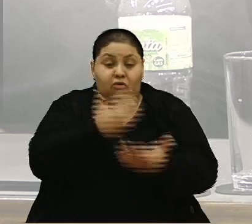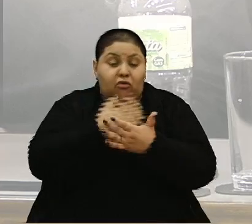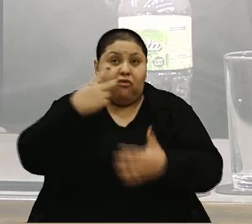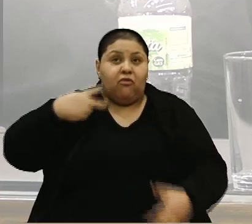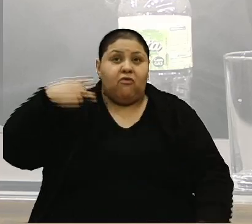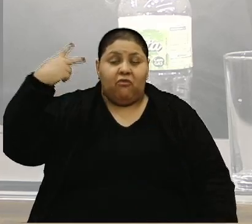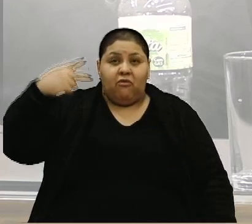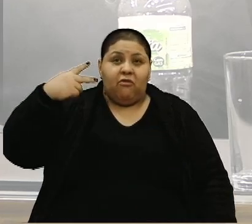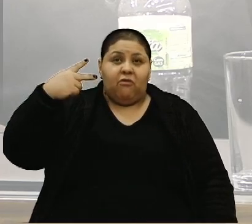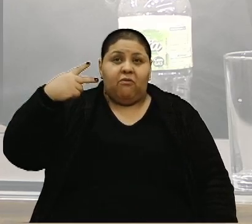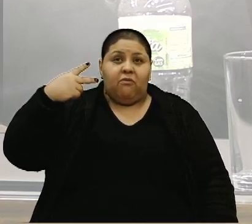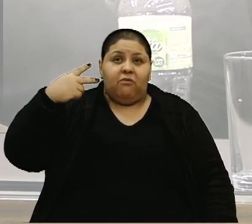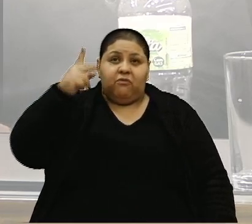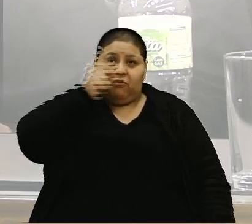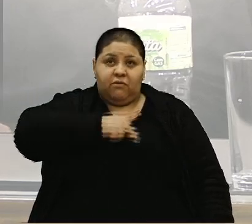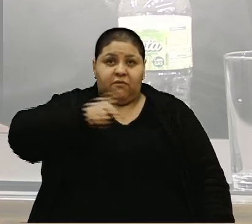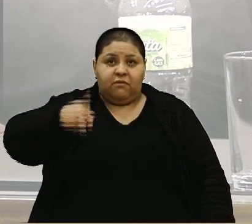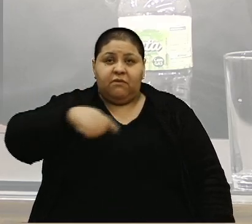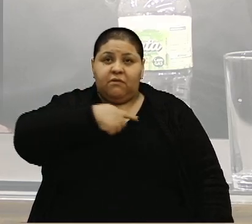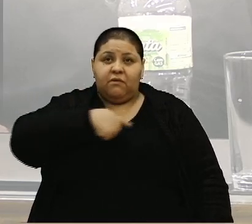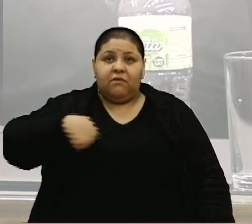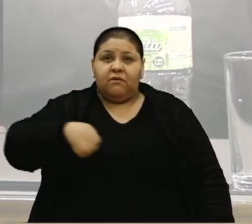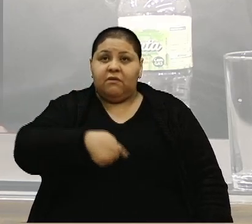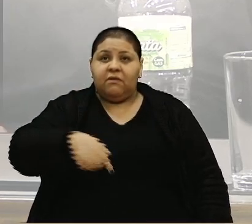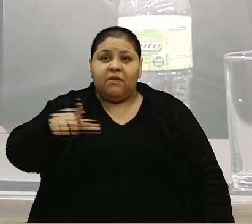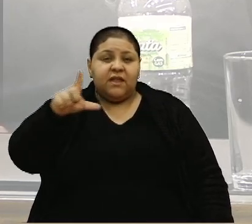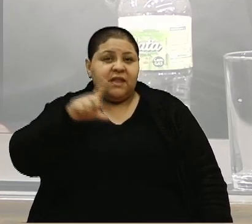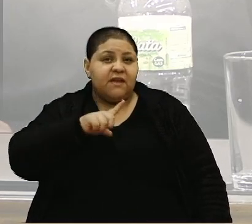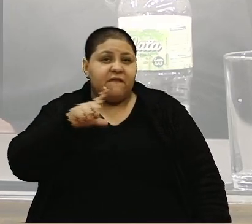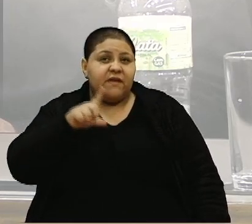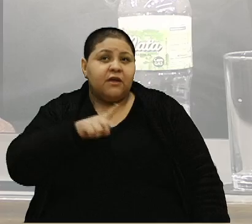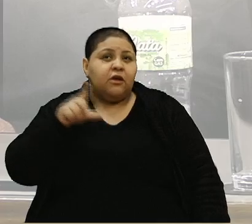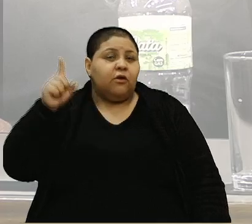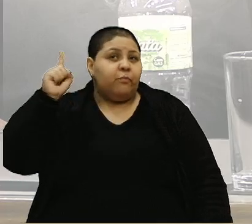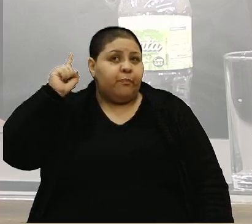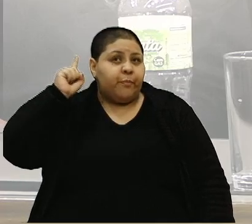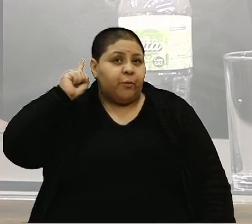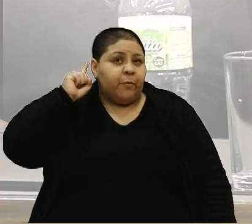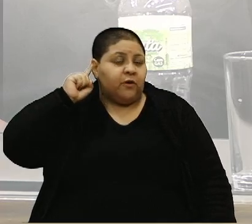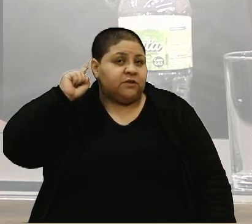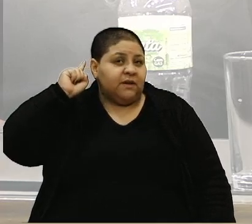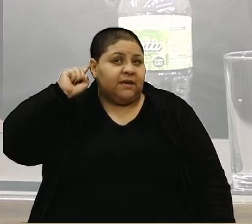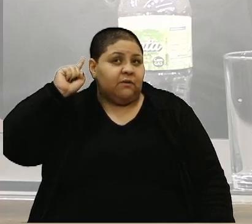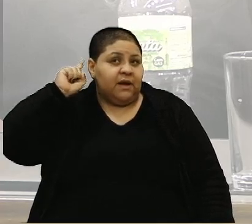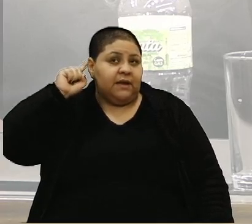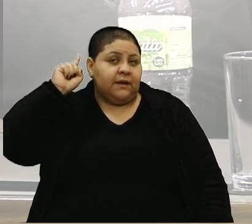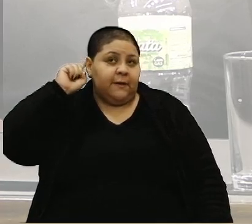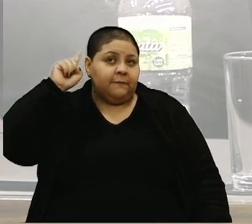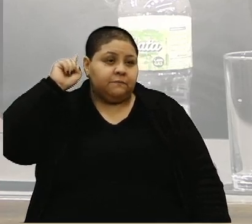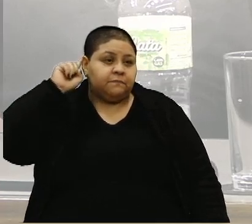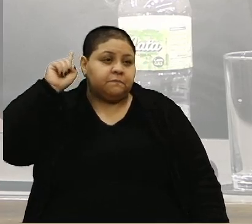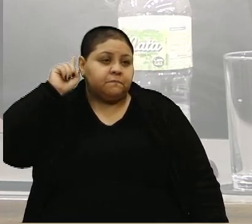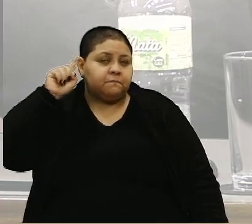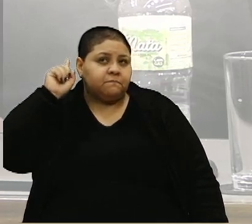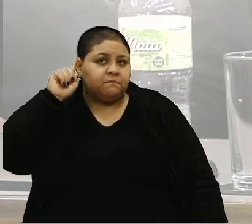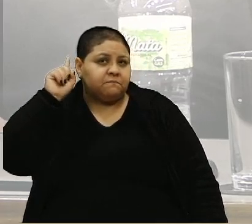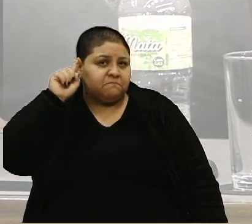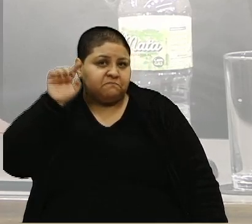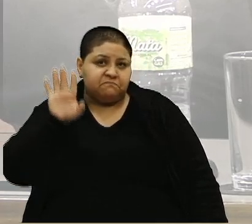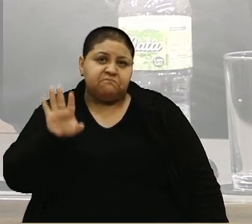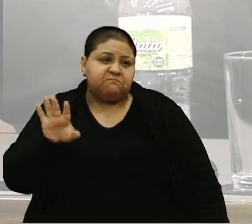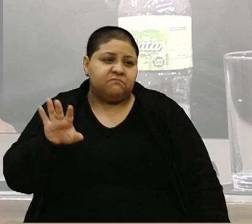vereador, professor Zanquim, tenha feito de má fé protocolar esse projeto. Porque agido de má fé,